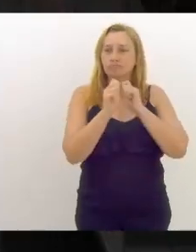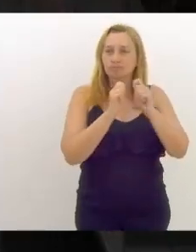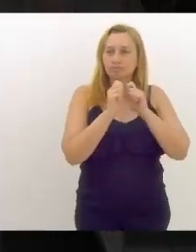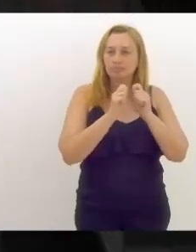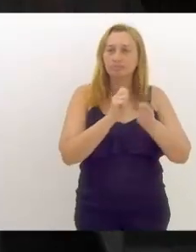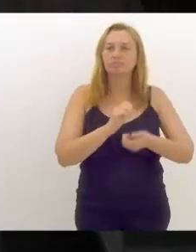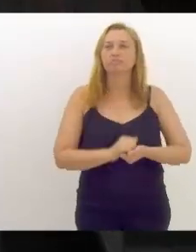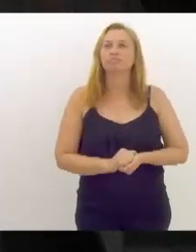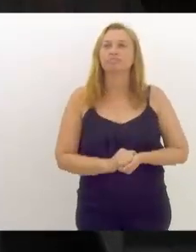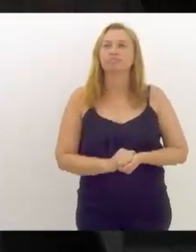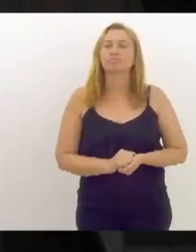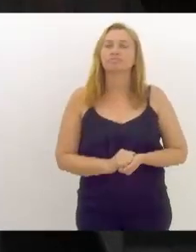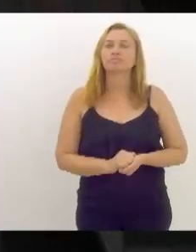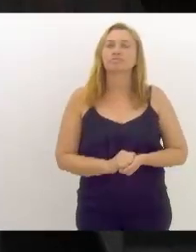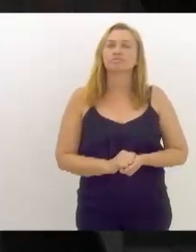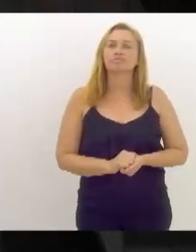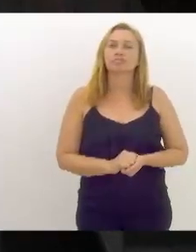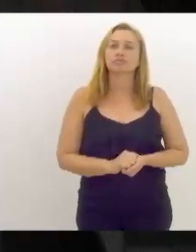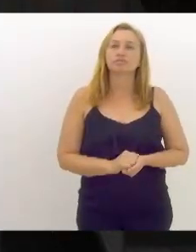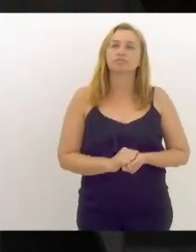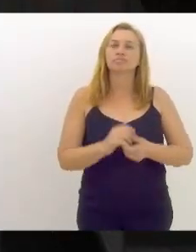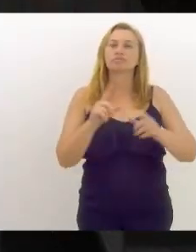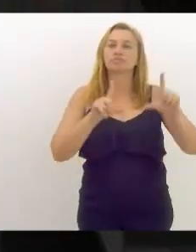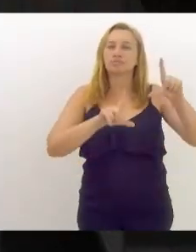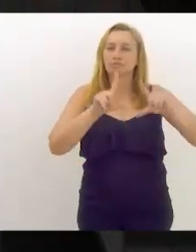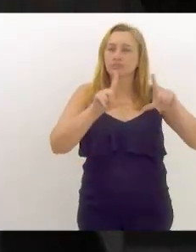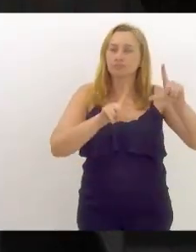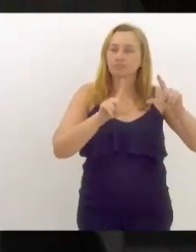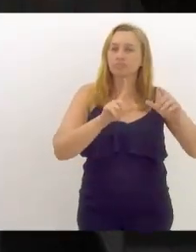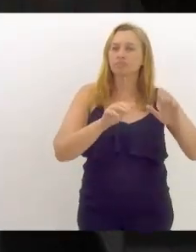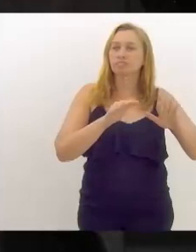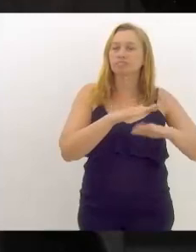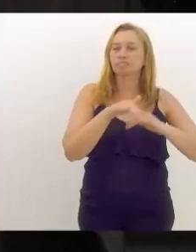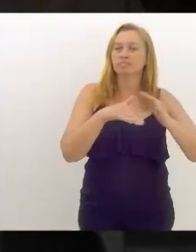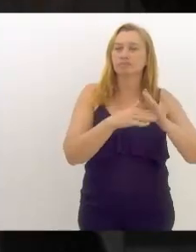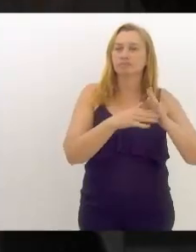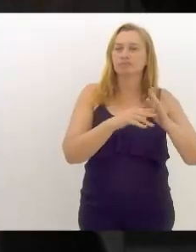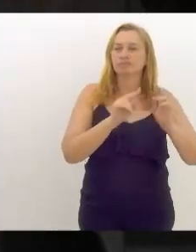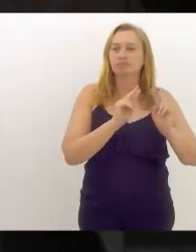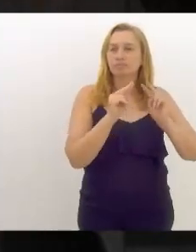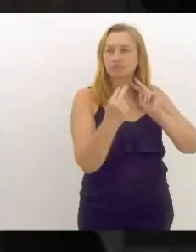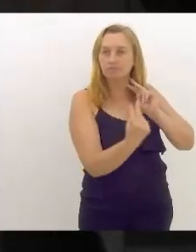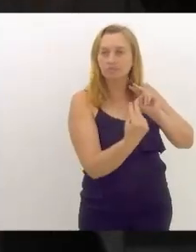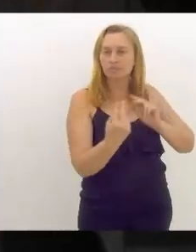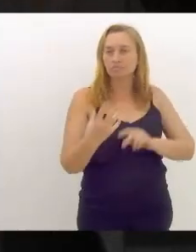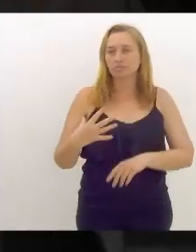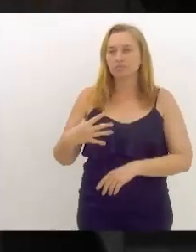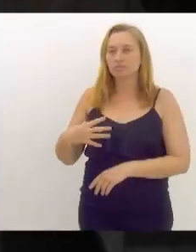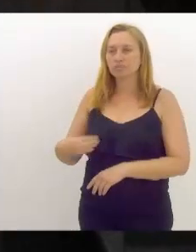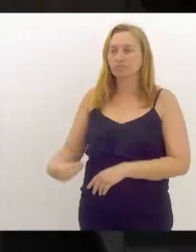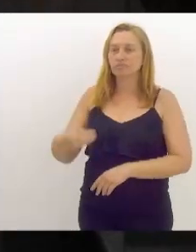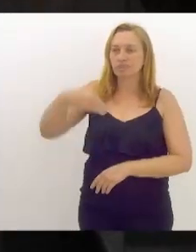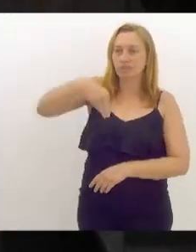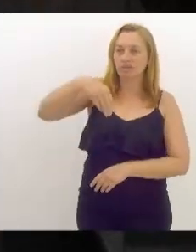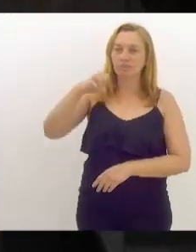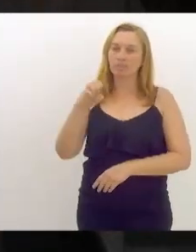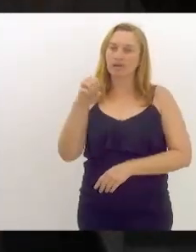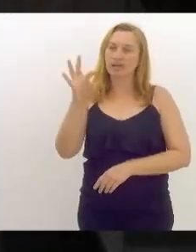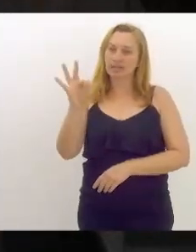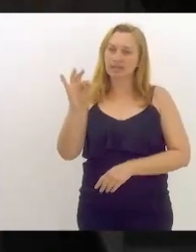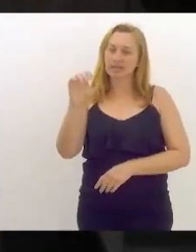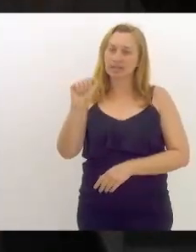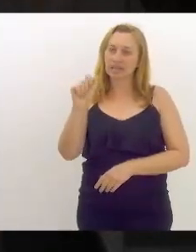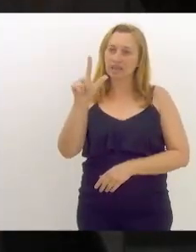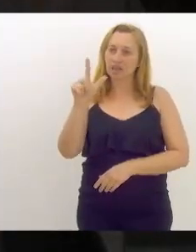escrita, falada, televisada. Como filho de metalúrgico